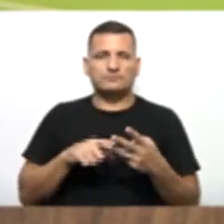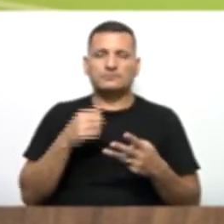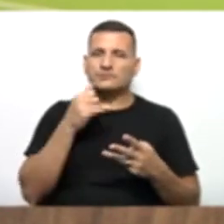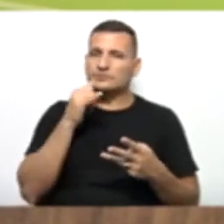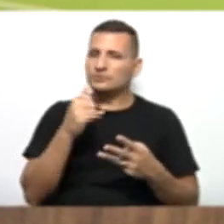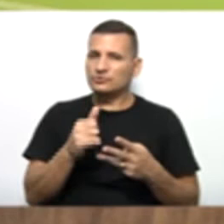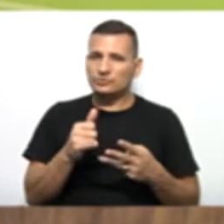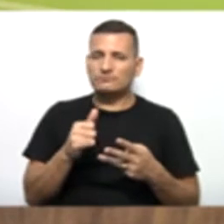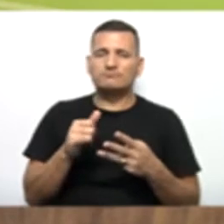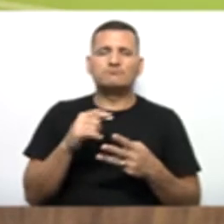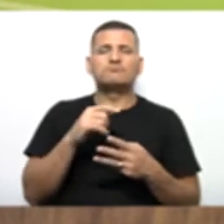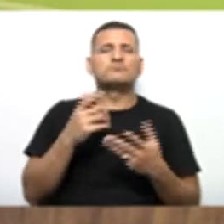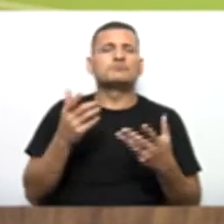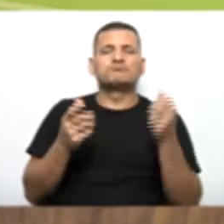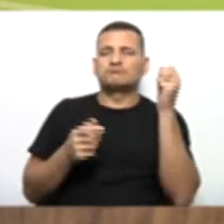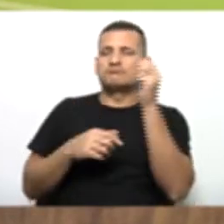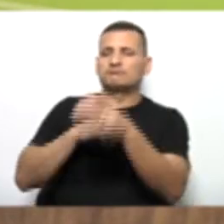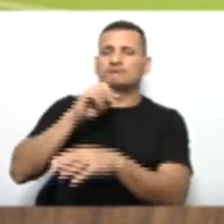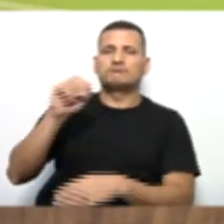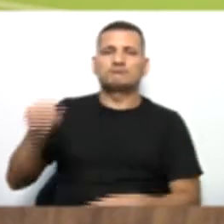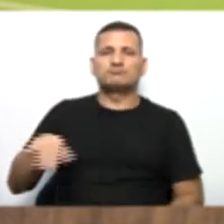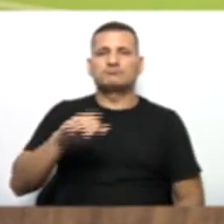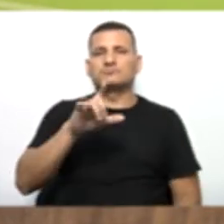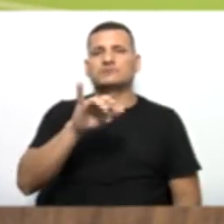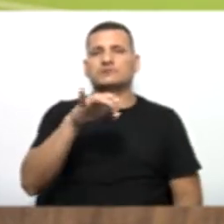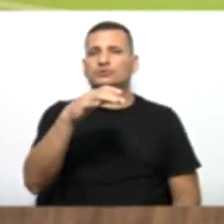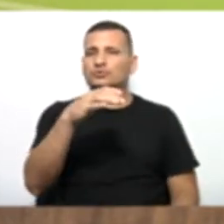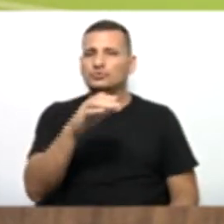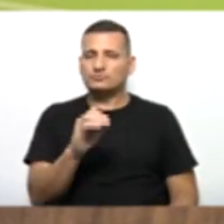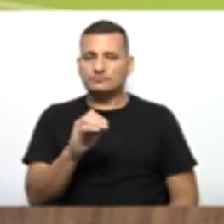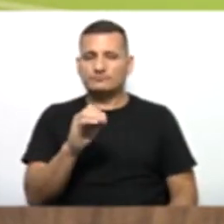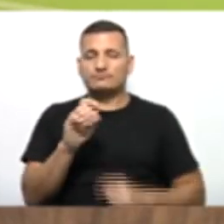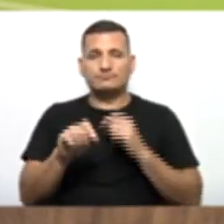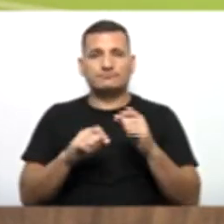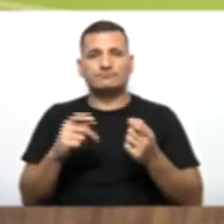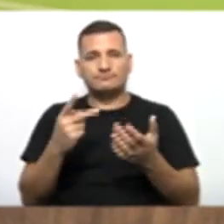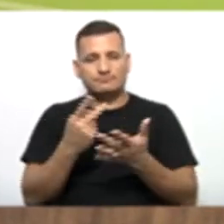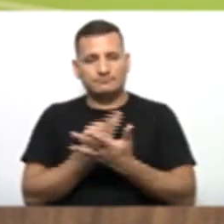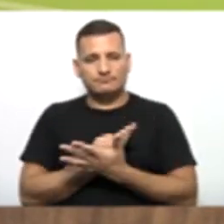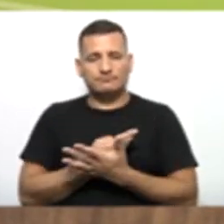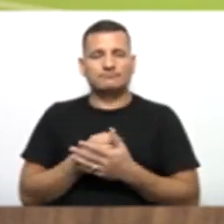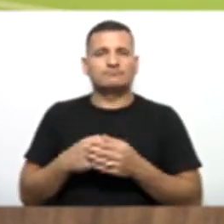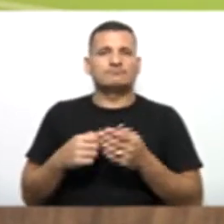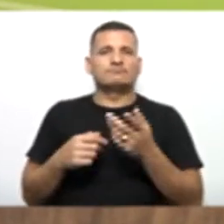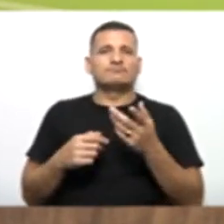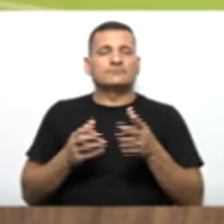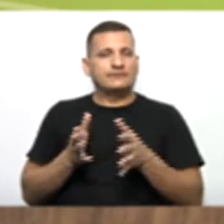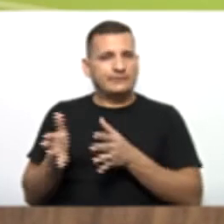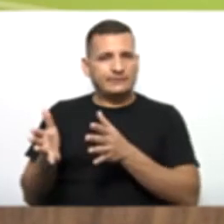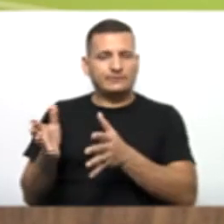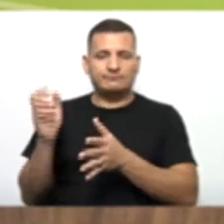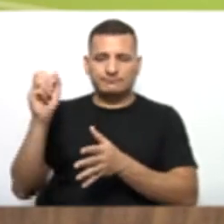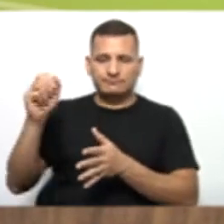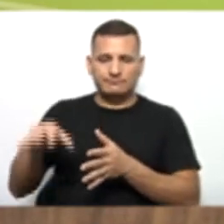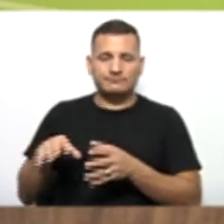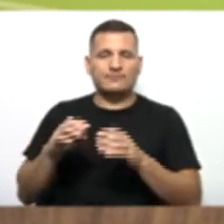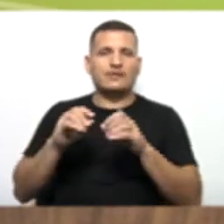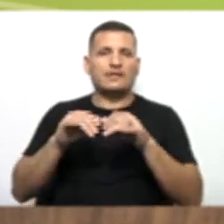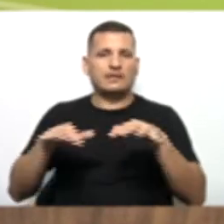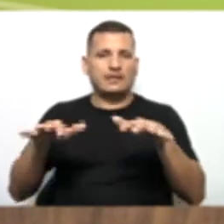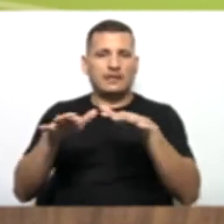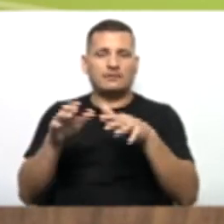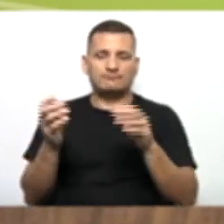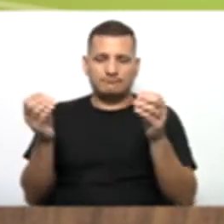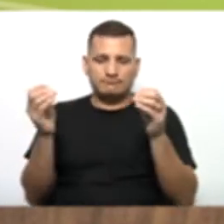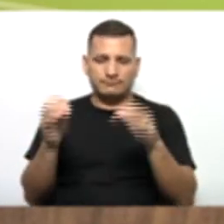gente joga aquele produto no lixo. E o que acontece? Ele vai para o rio, ele vai para o aterro, ocupa